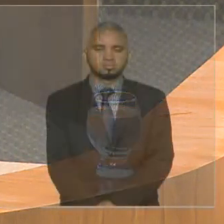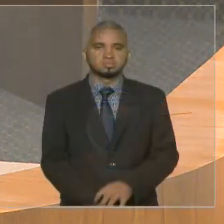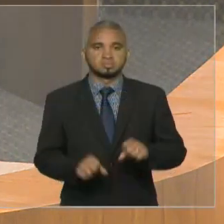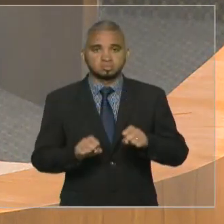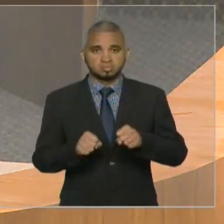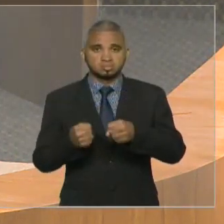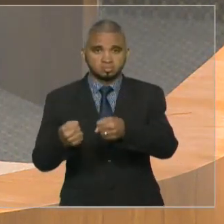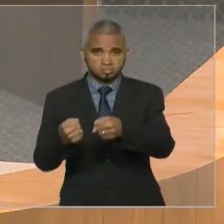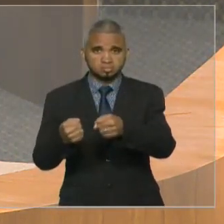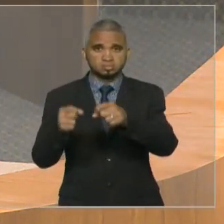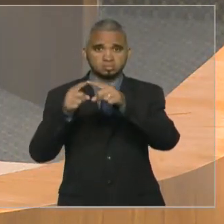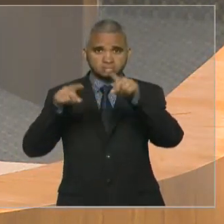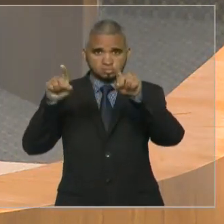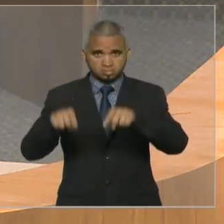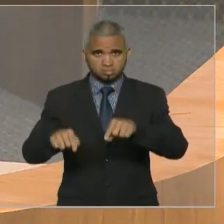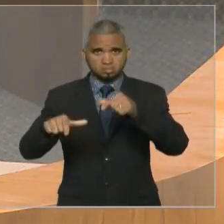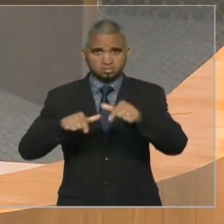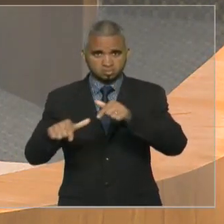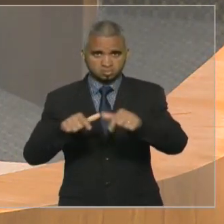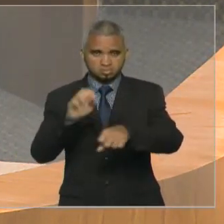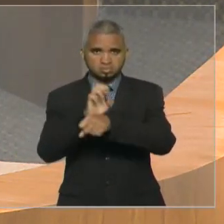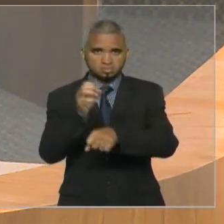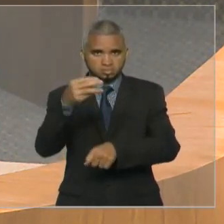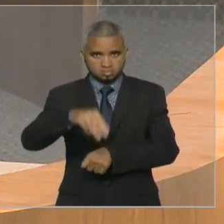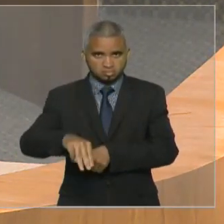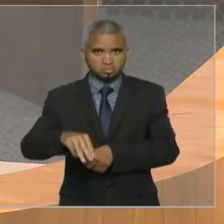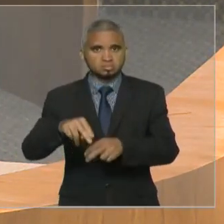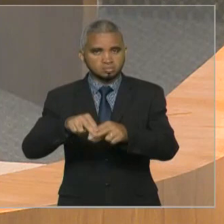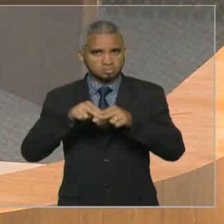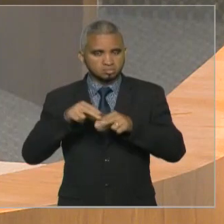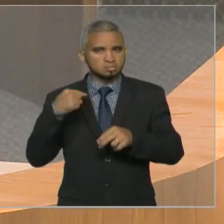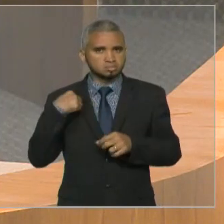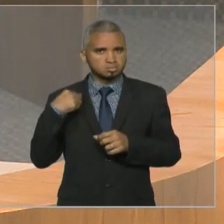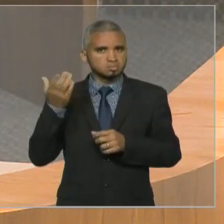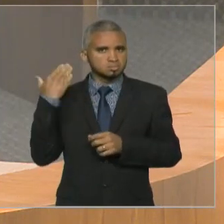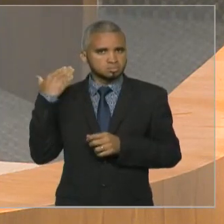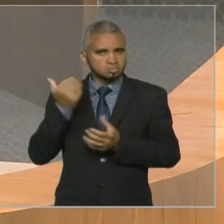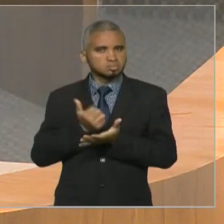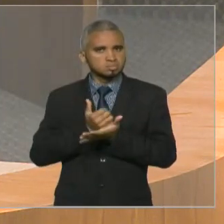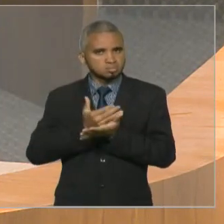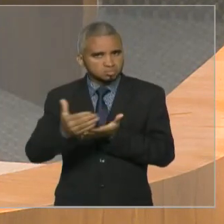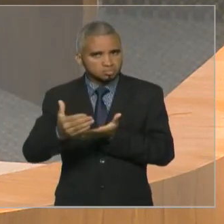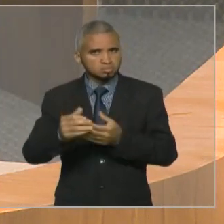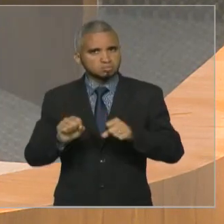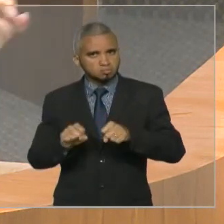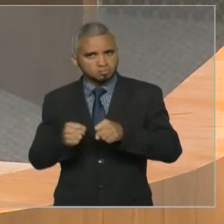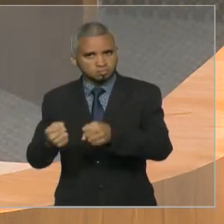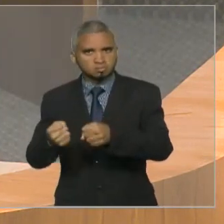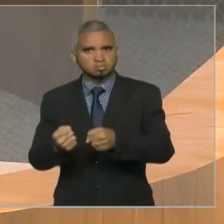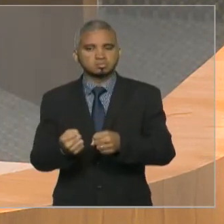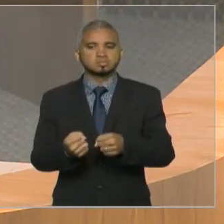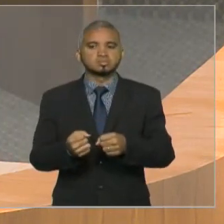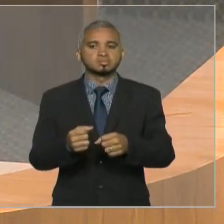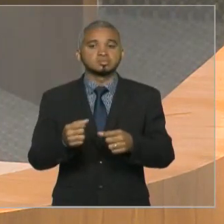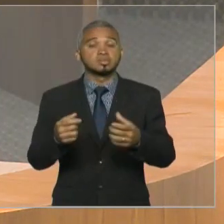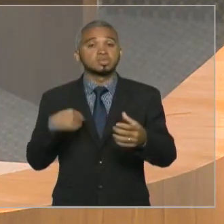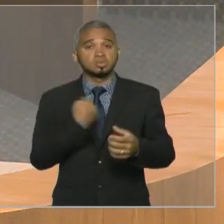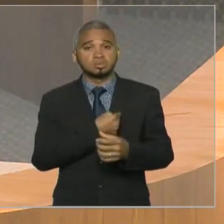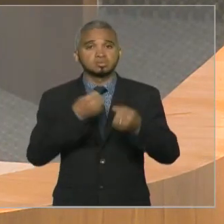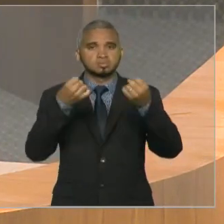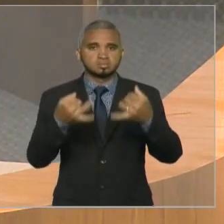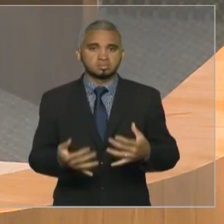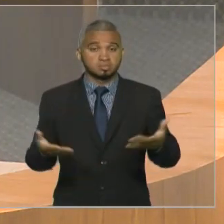concluiremos a atual legislatura, o atual mandato. Não estamos falando de um próximo mandato, estamos falando do atual mandato. Deputado